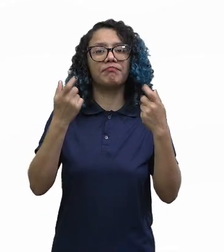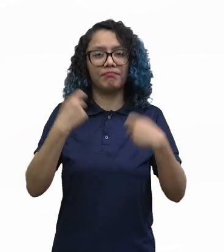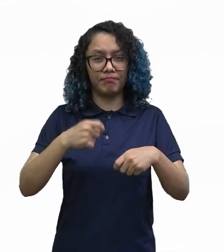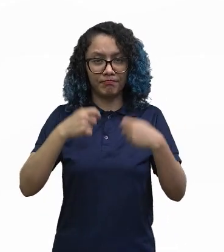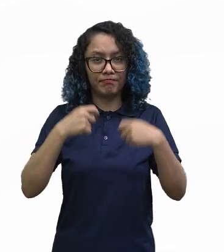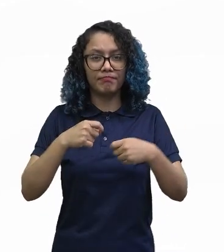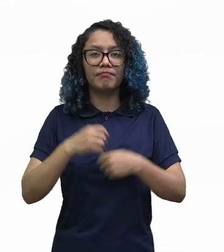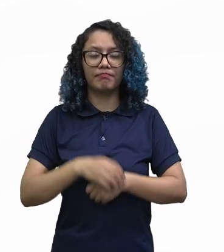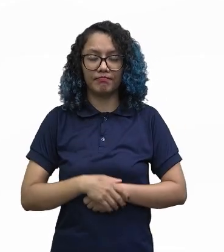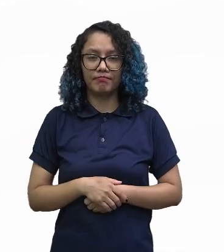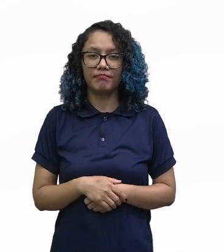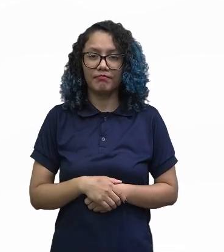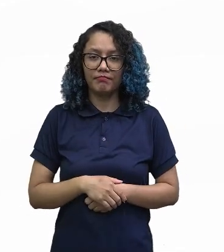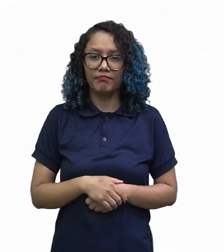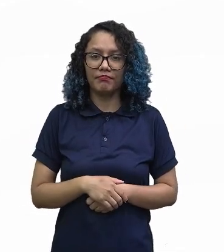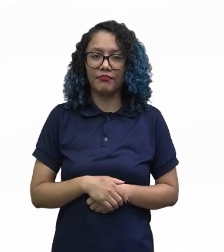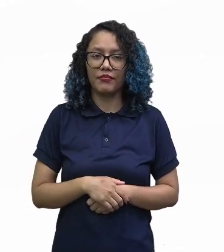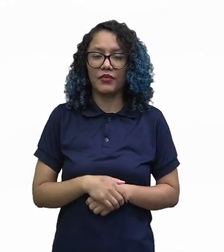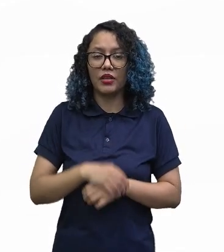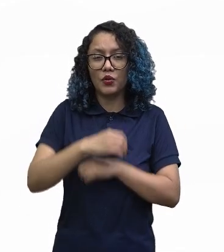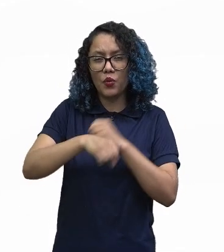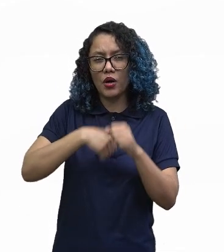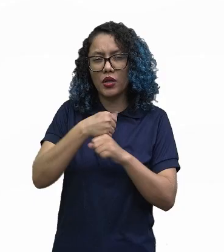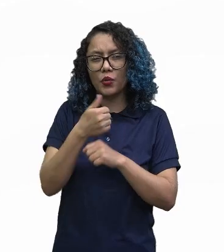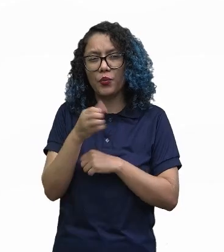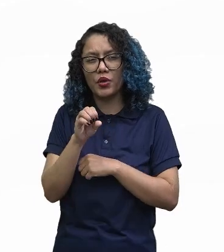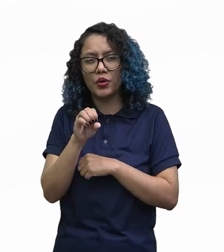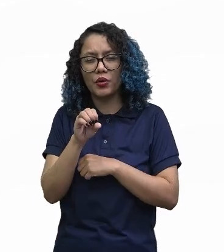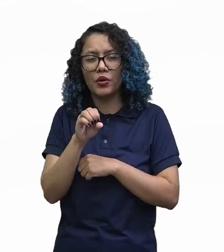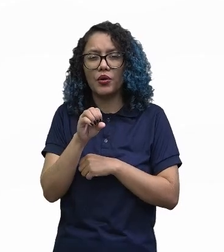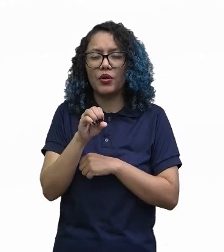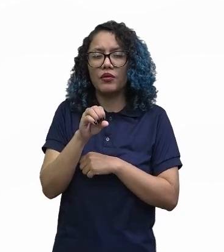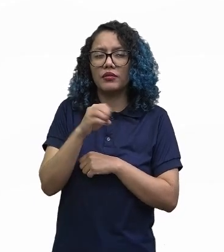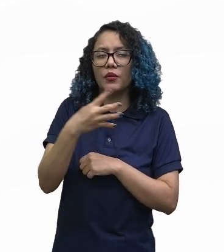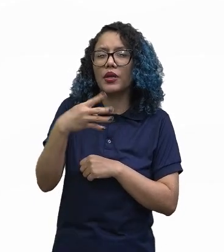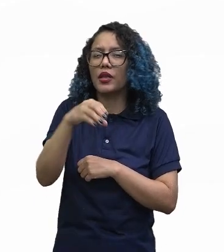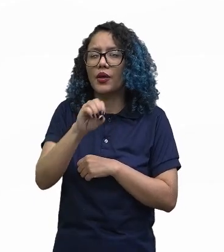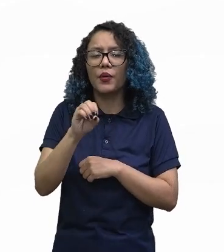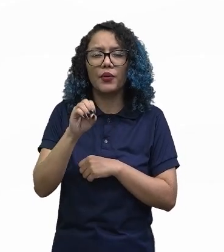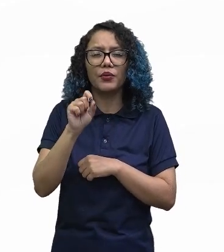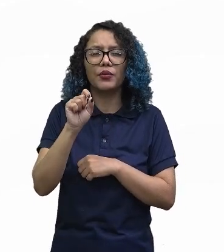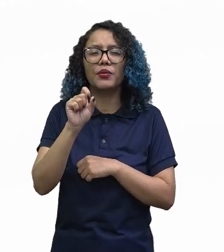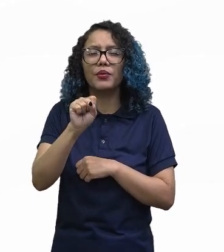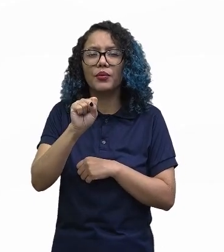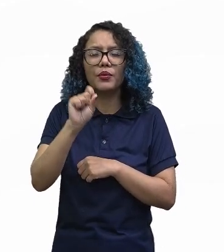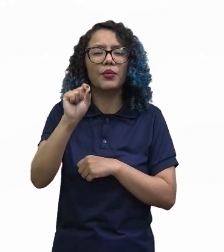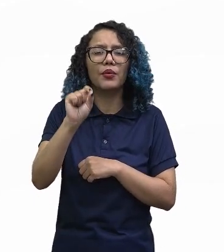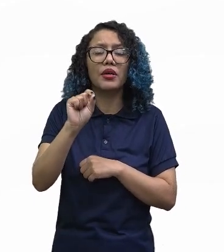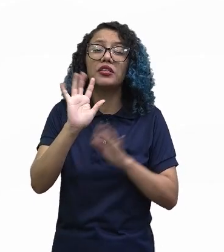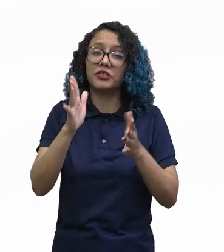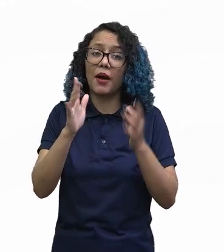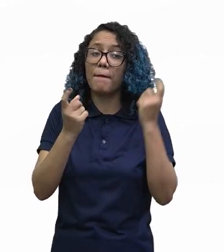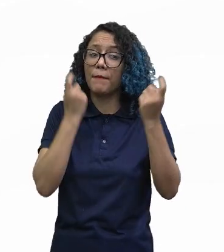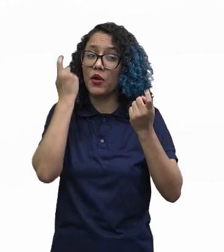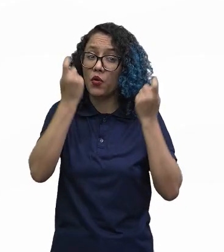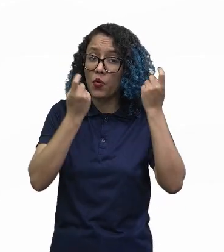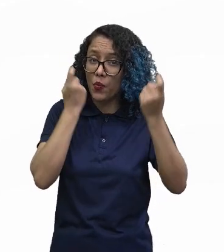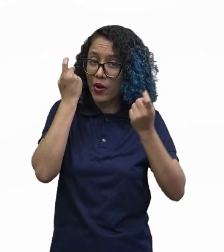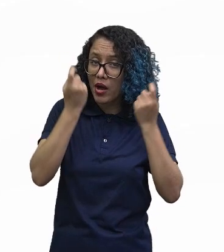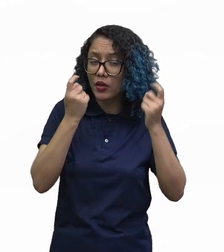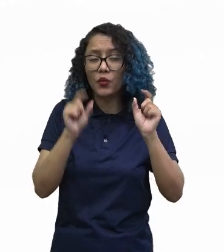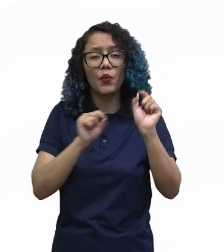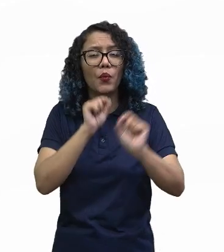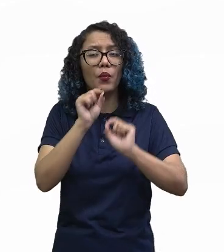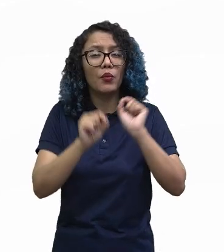desde lá, né, de 1948, já havia essa preocupação em que